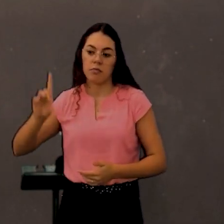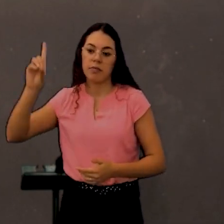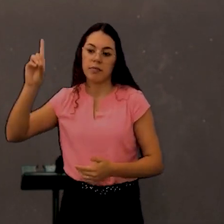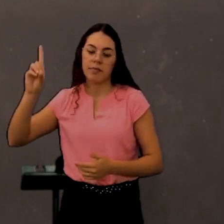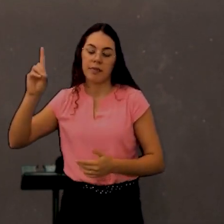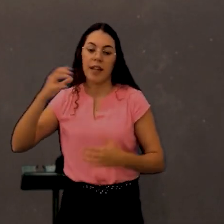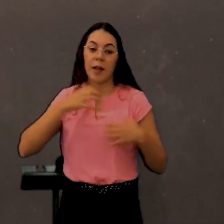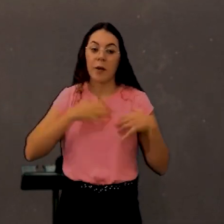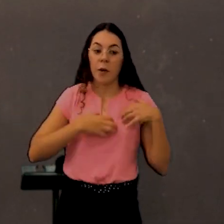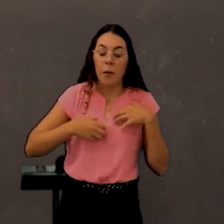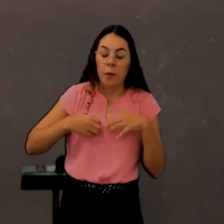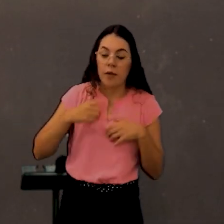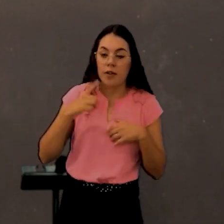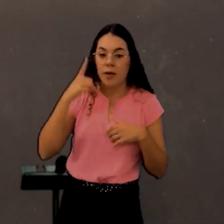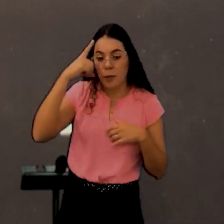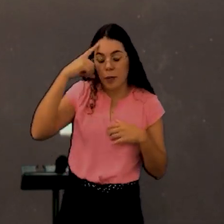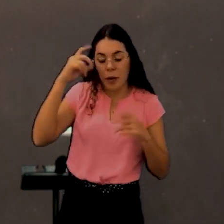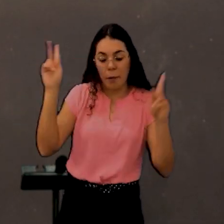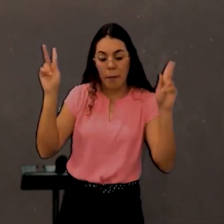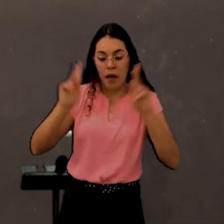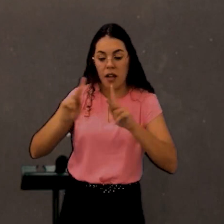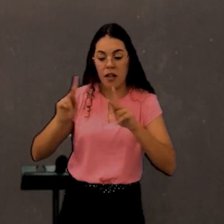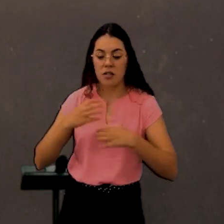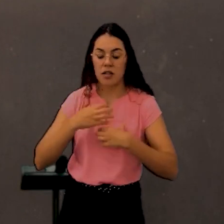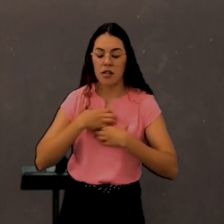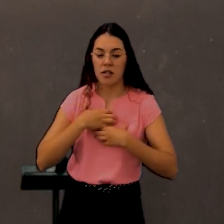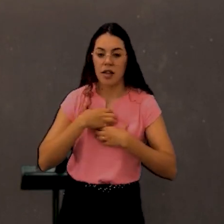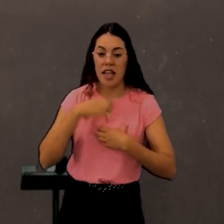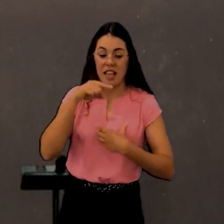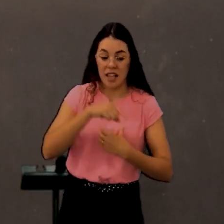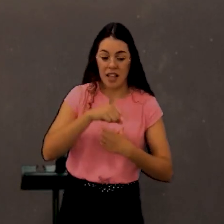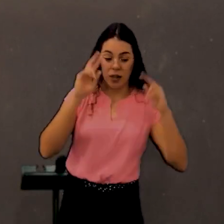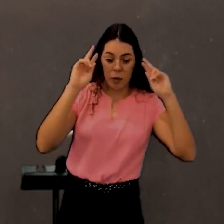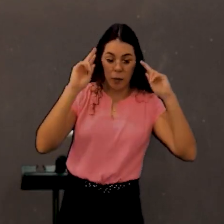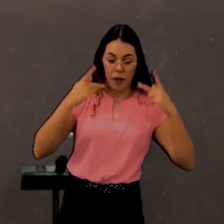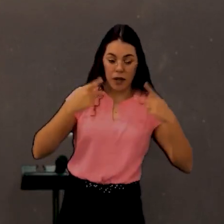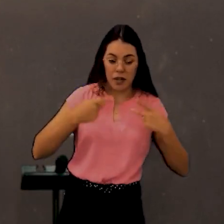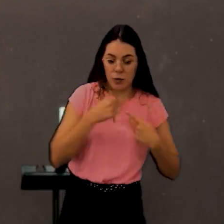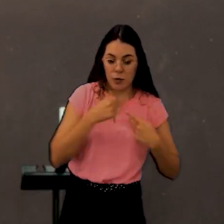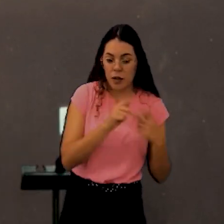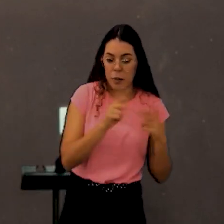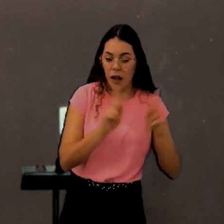E ele incomoda porque ele vive em paz com Deus e o homem não vive em paz com Deus.